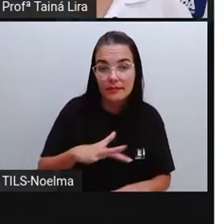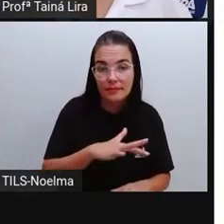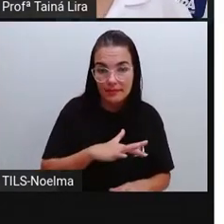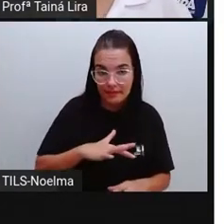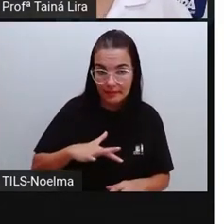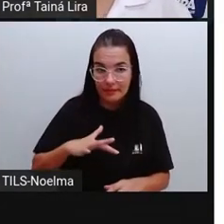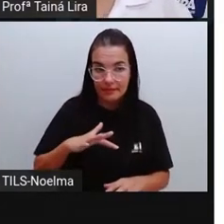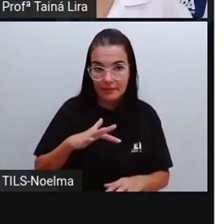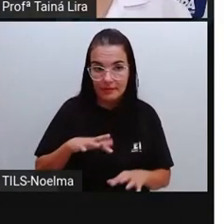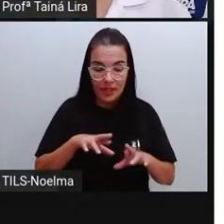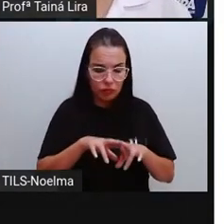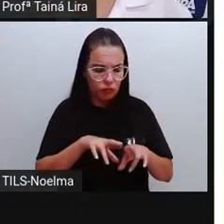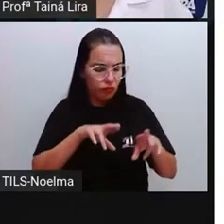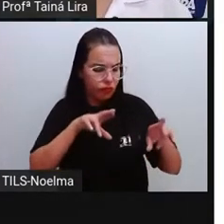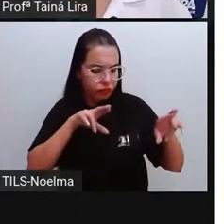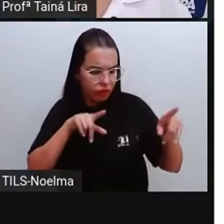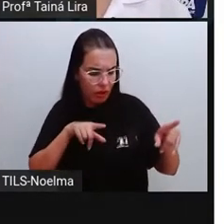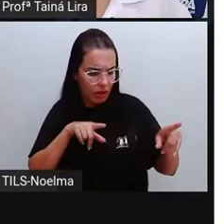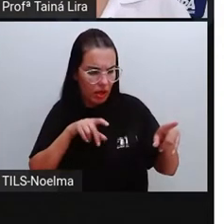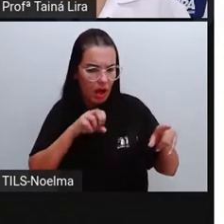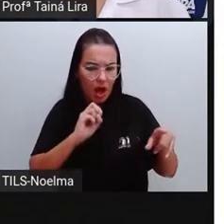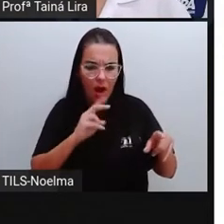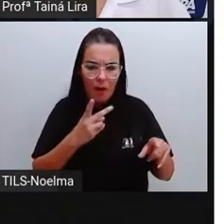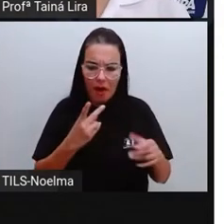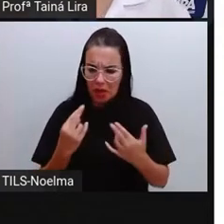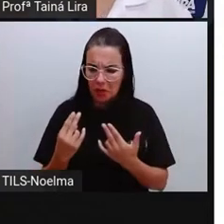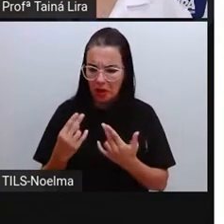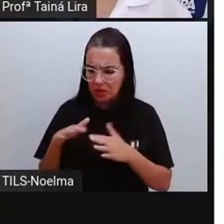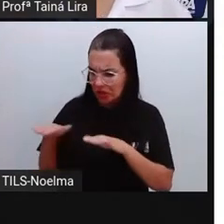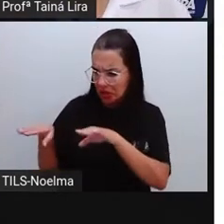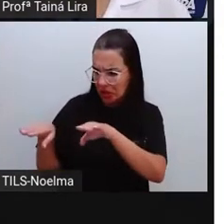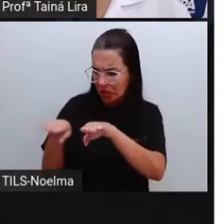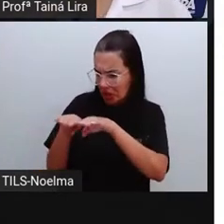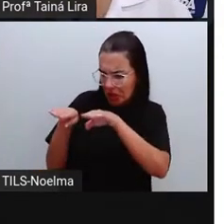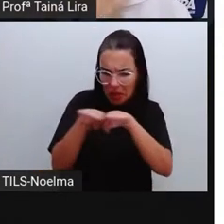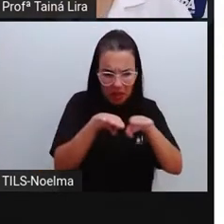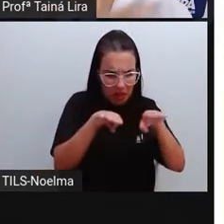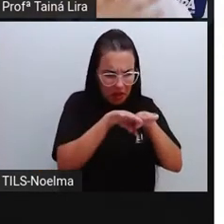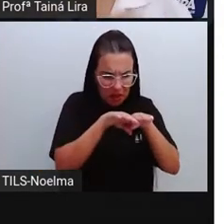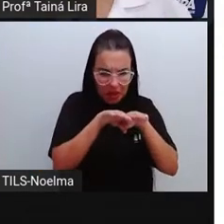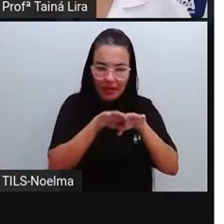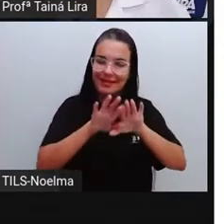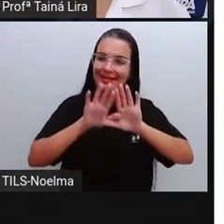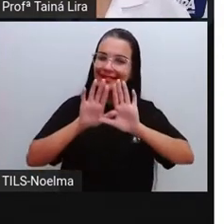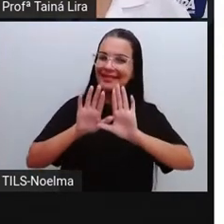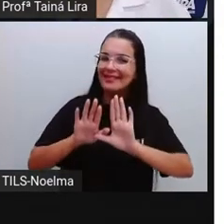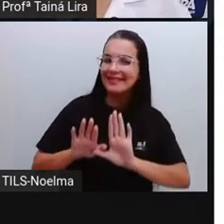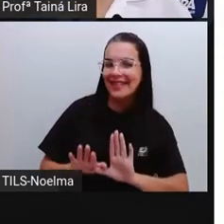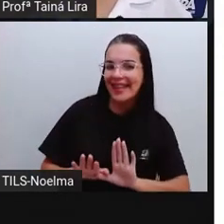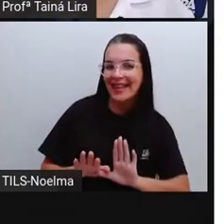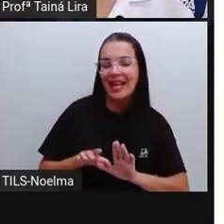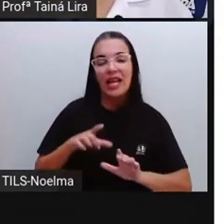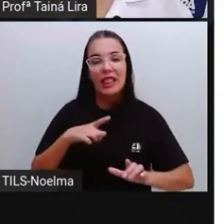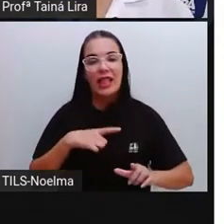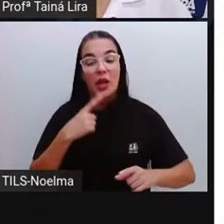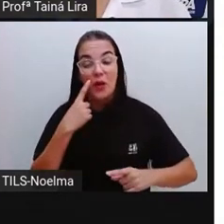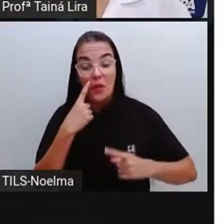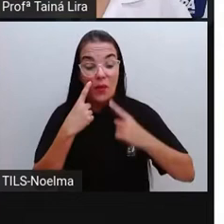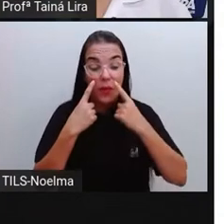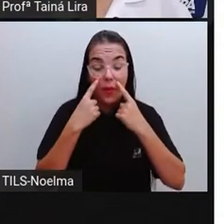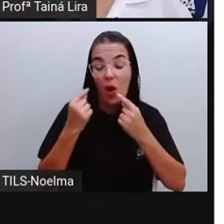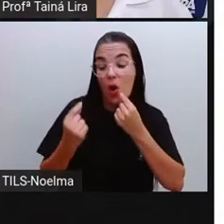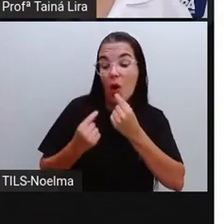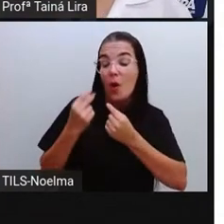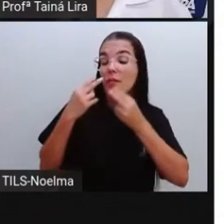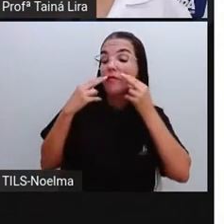comuns, são diferentes ou iguais entre si. E a gente viu que depende muito do ponto de vista. Então, por